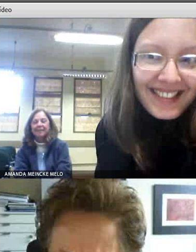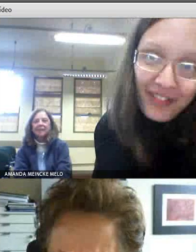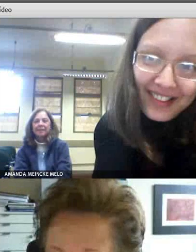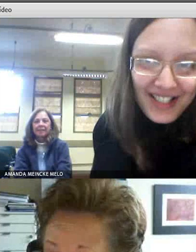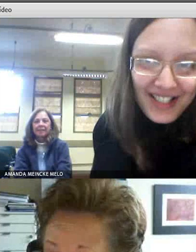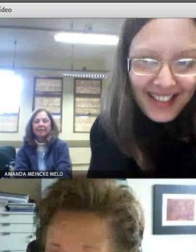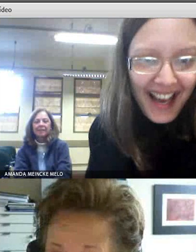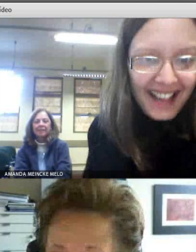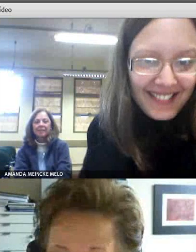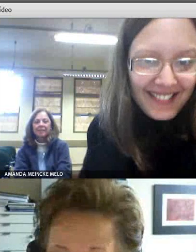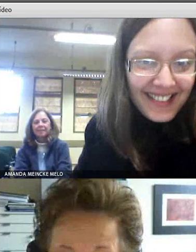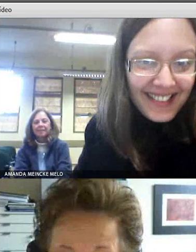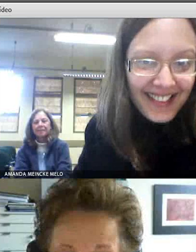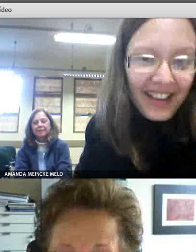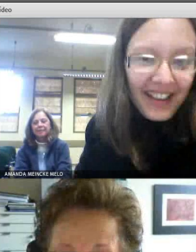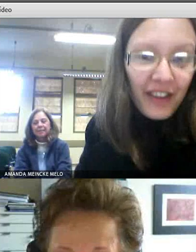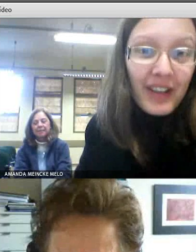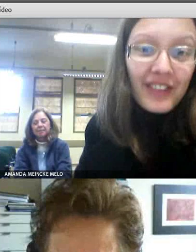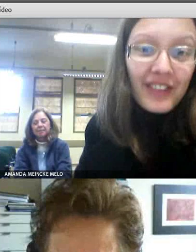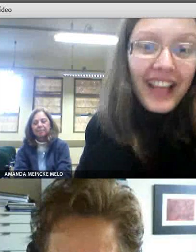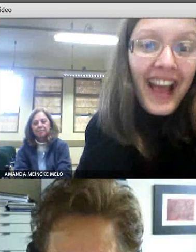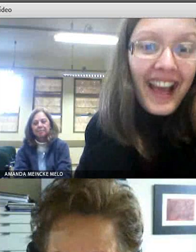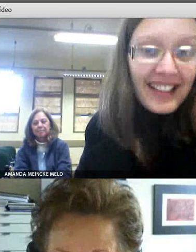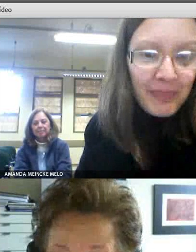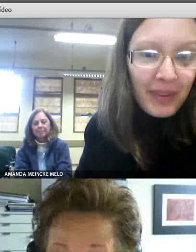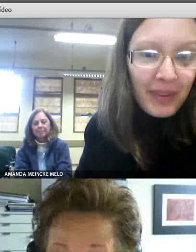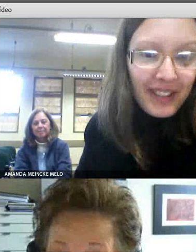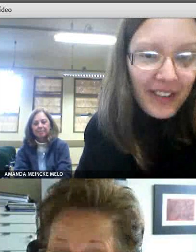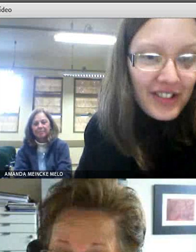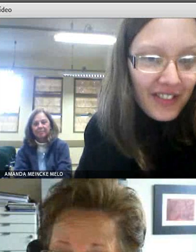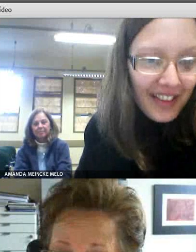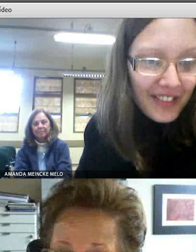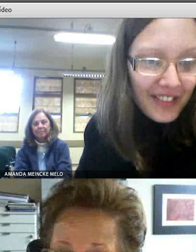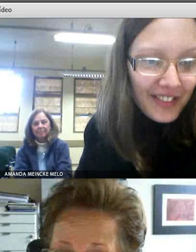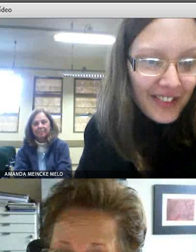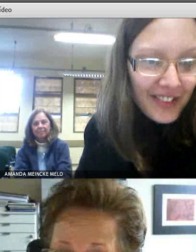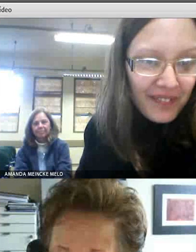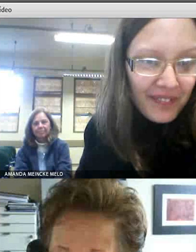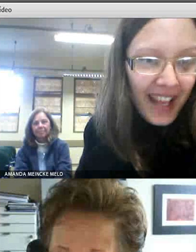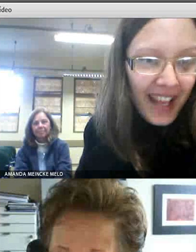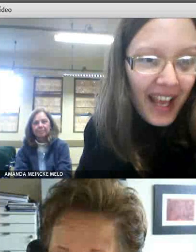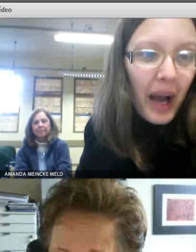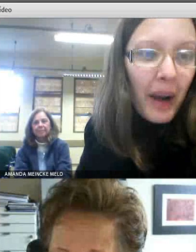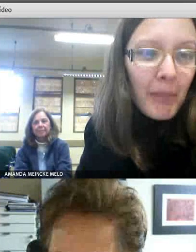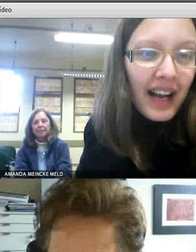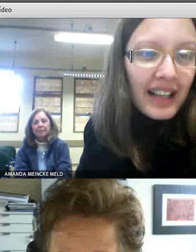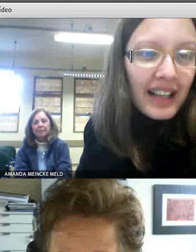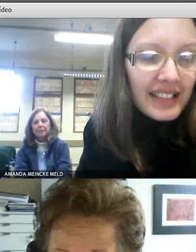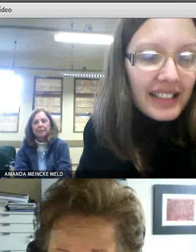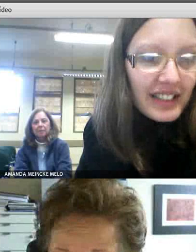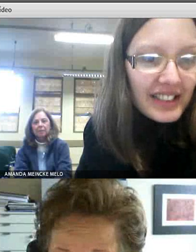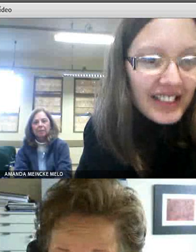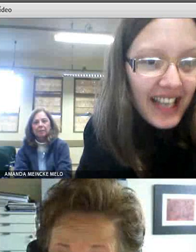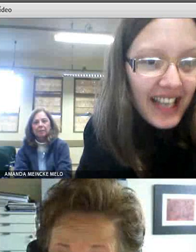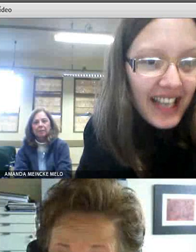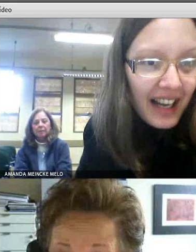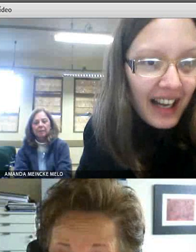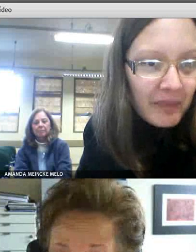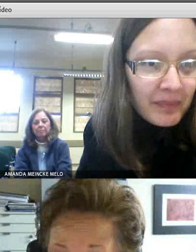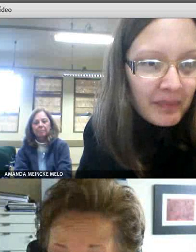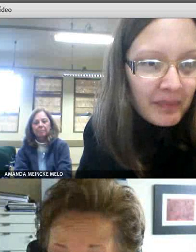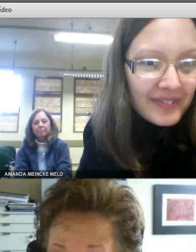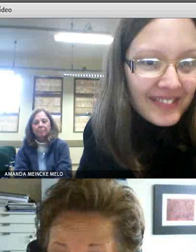devia estar agendado, né? Eu não perguntei a elas se poderiam continuar conosco. Então os meus alunos mas, fizeram isso. Mas antes de encerrar...